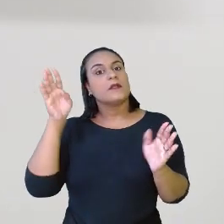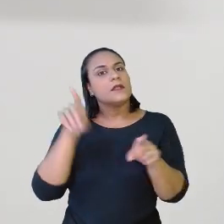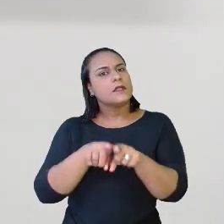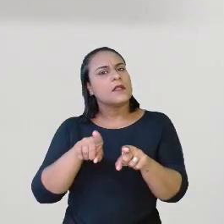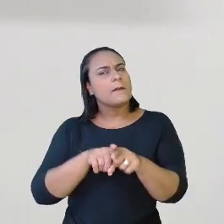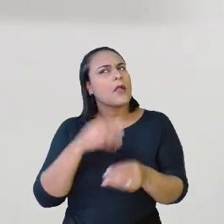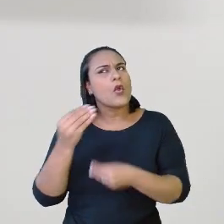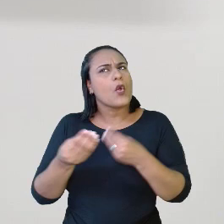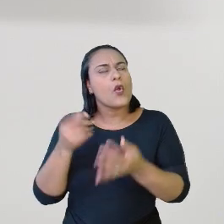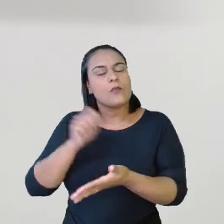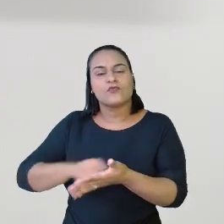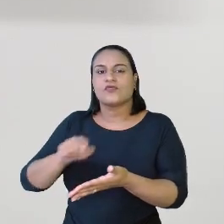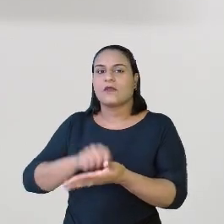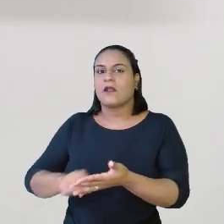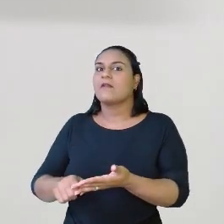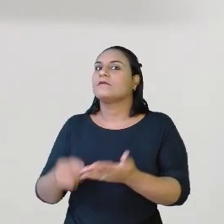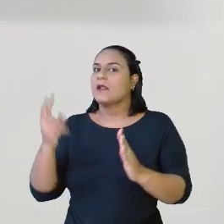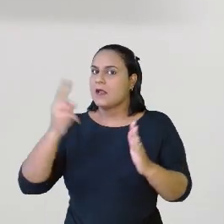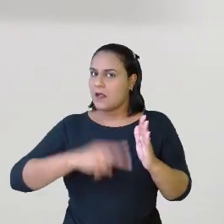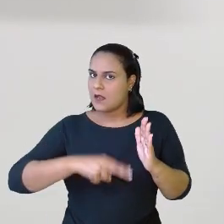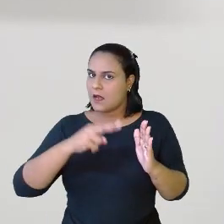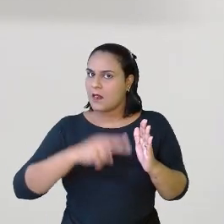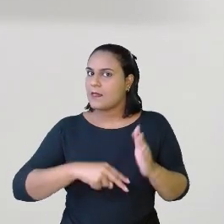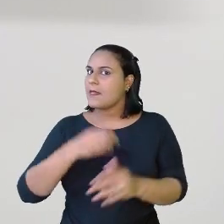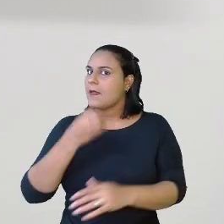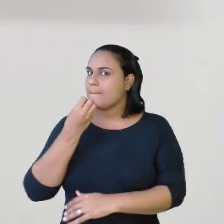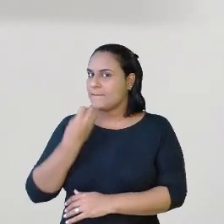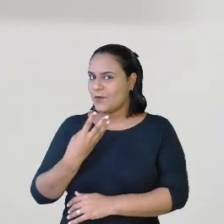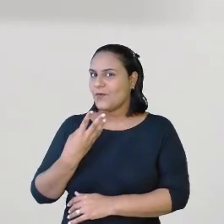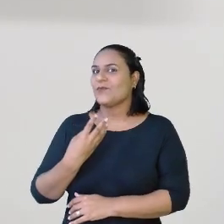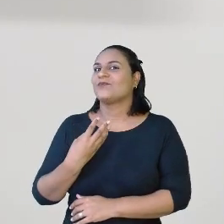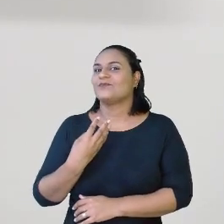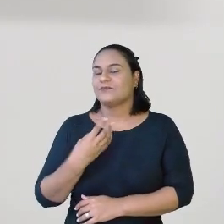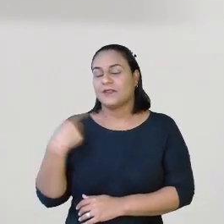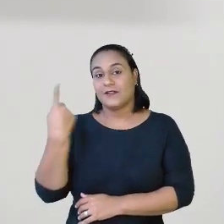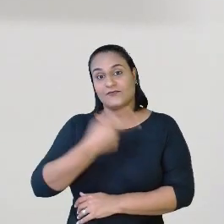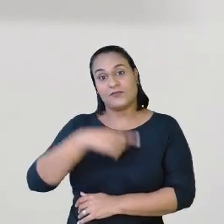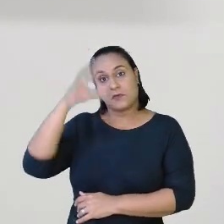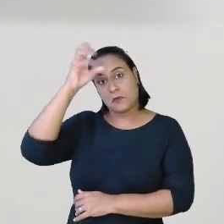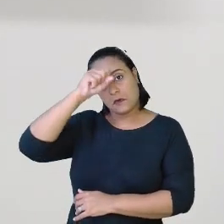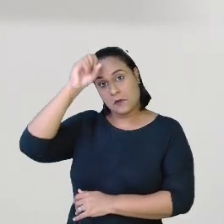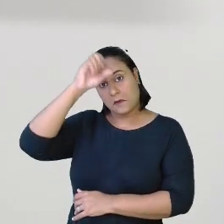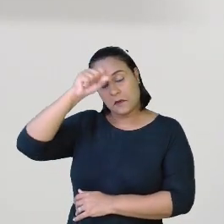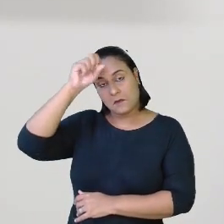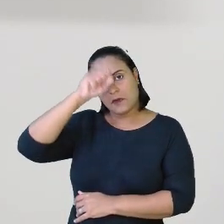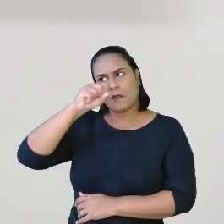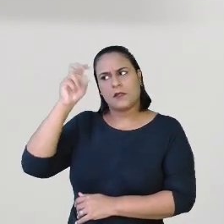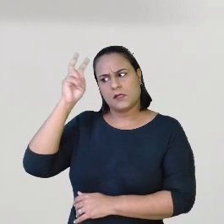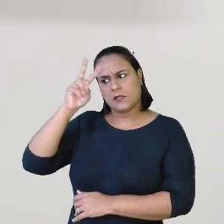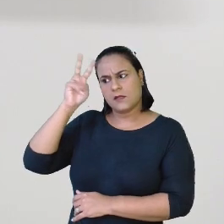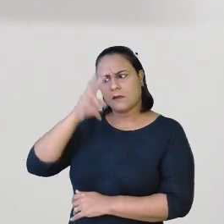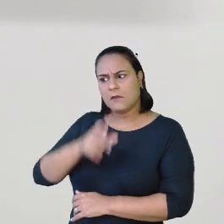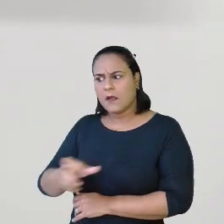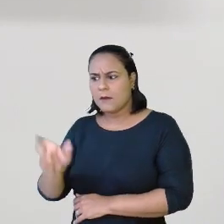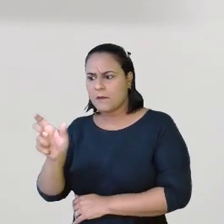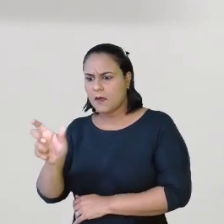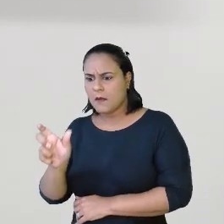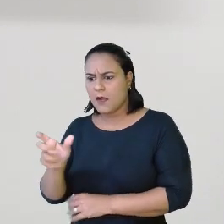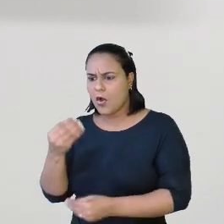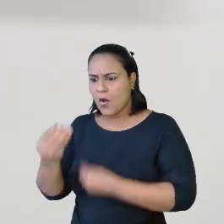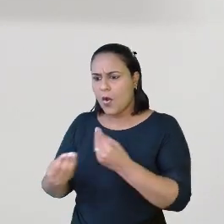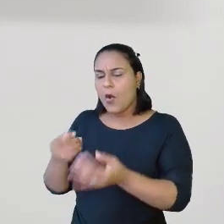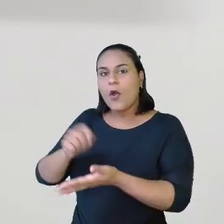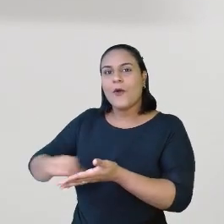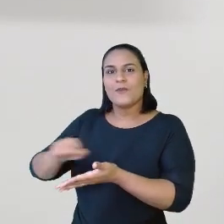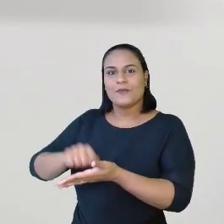palavras. Então, ler é bom e faz também, isso faz com que a gente aprenda, com que a gente lembre as palavras, como elas são